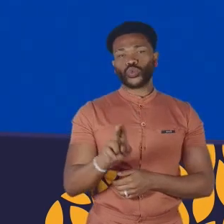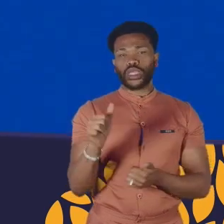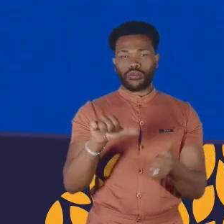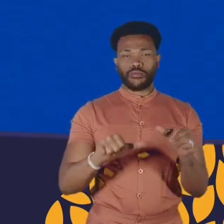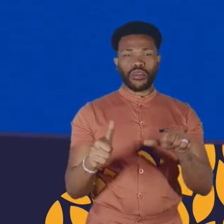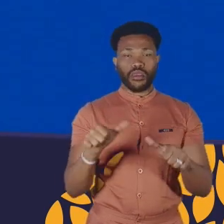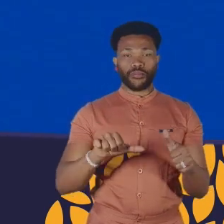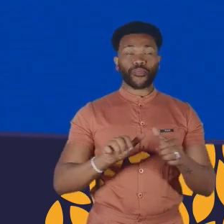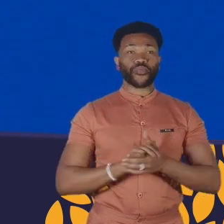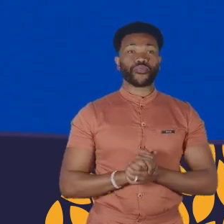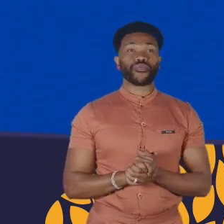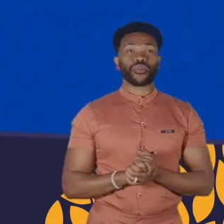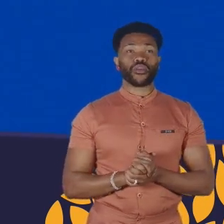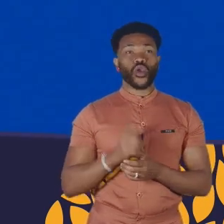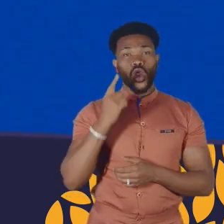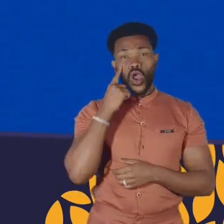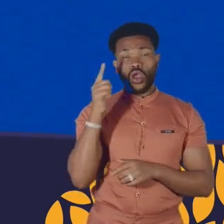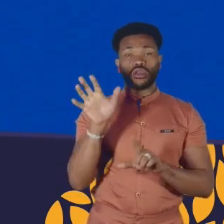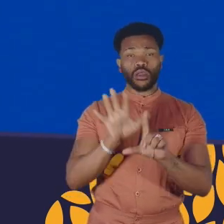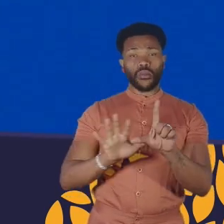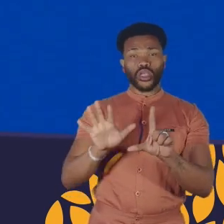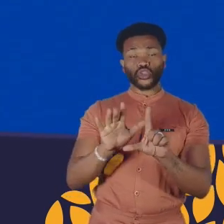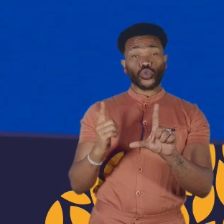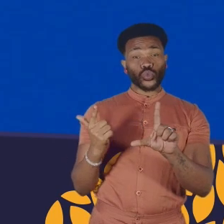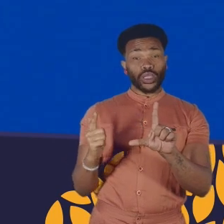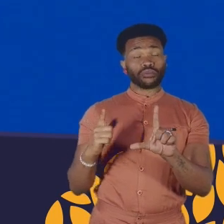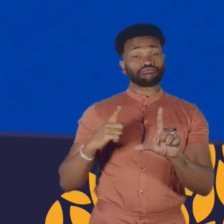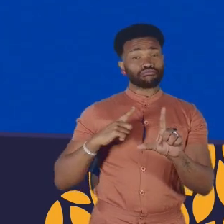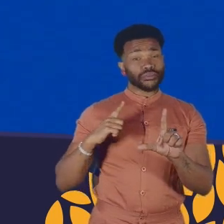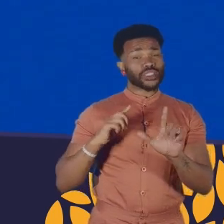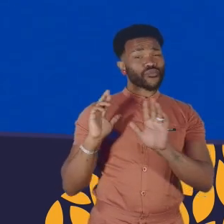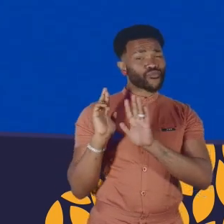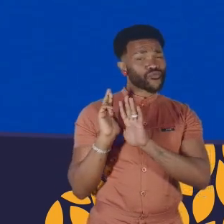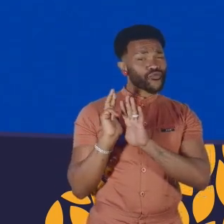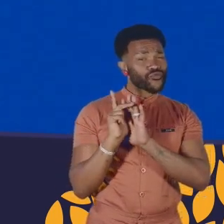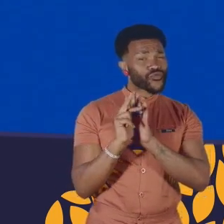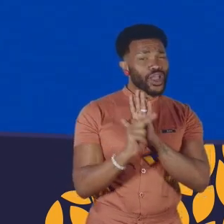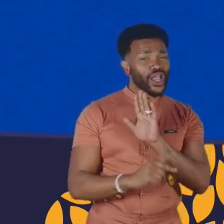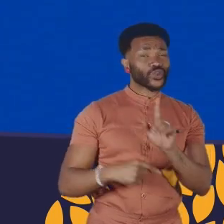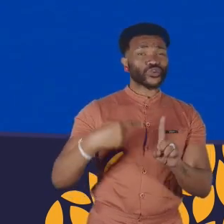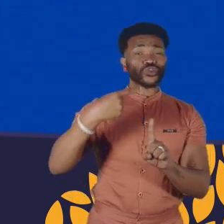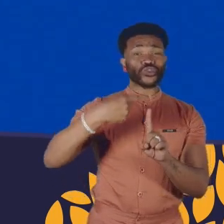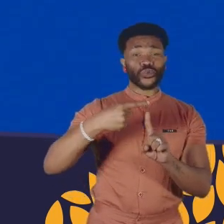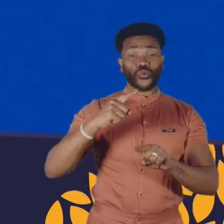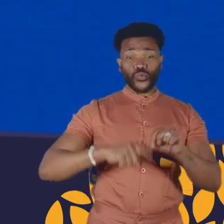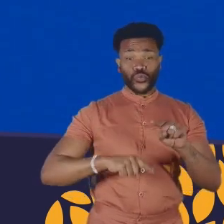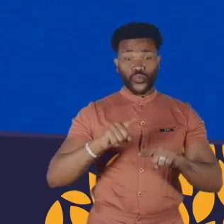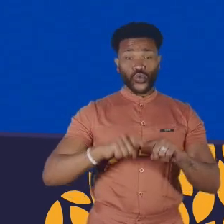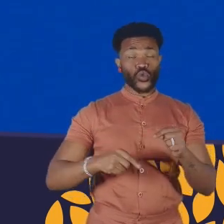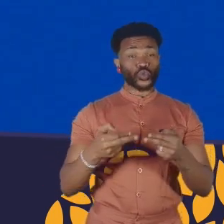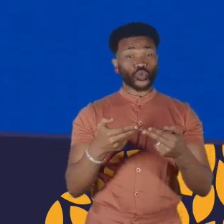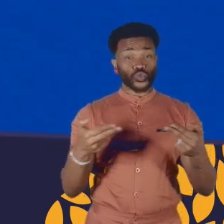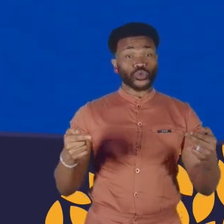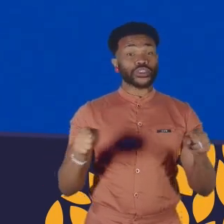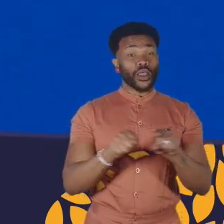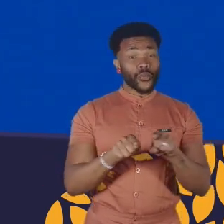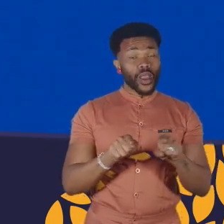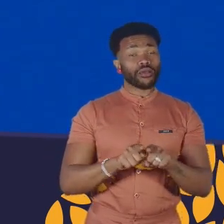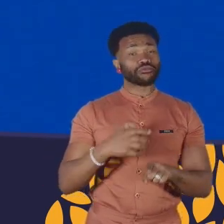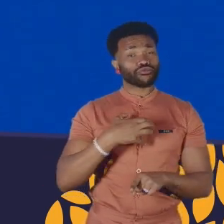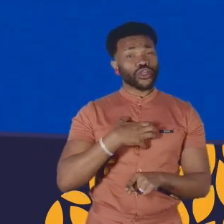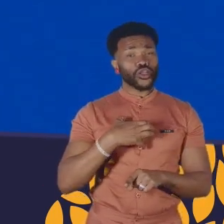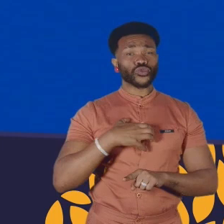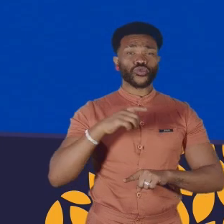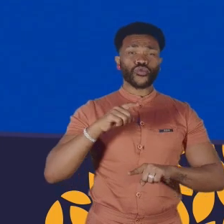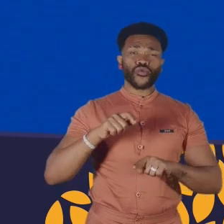imagem não está aqui. E são vários tipos de produtos e são várias as formas